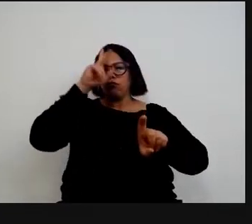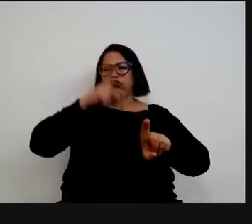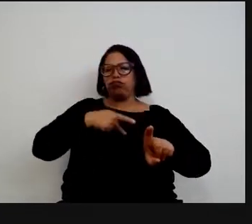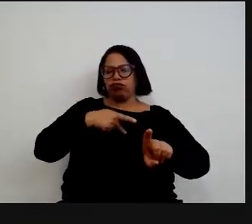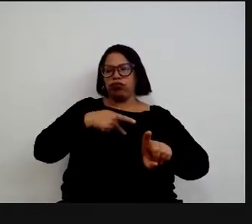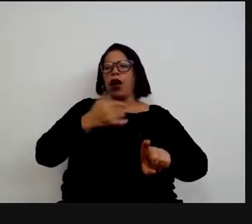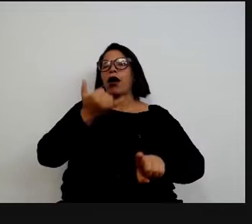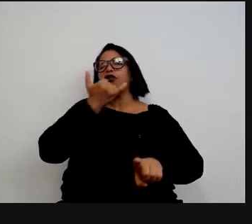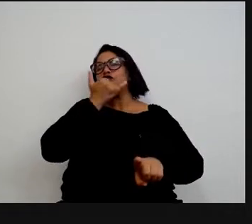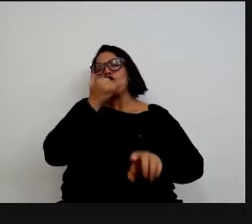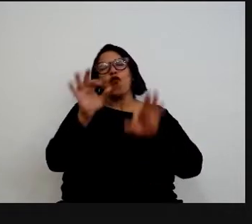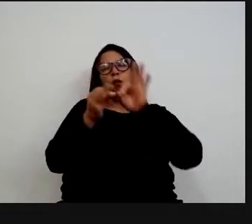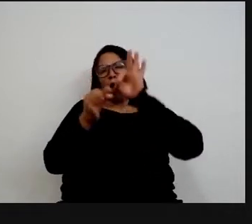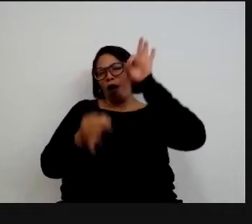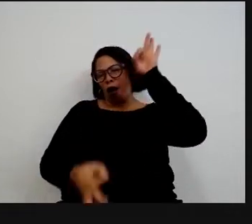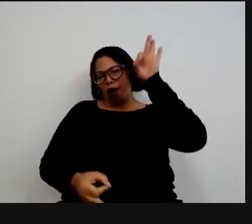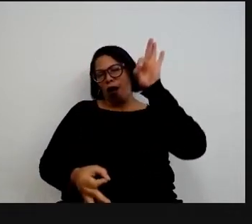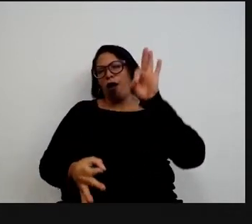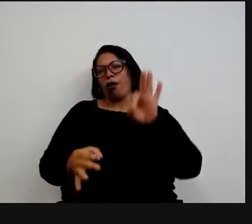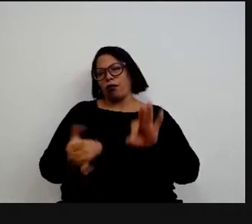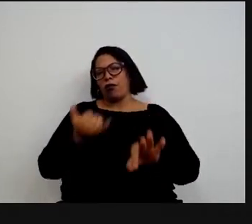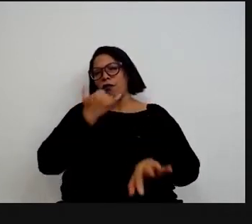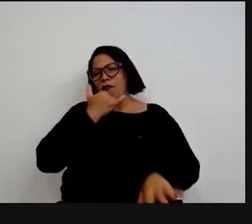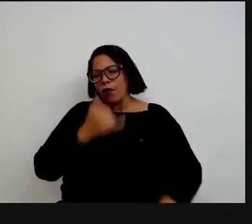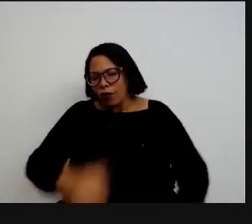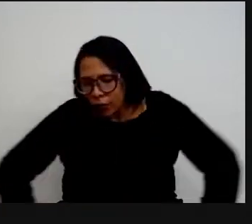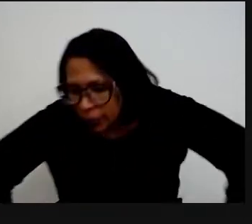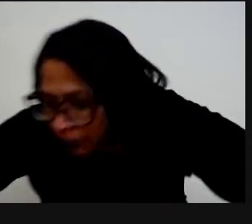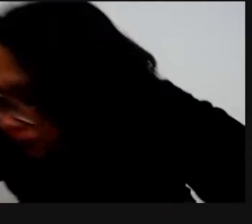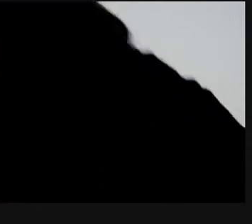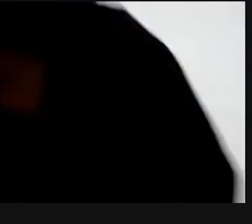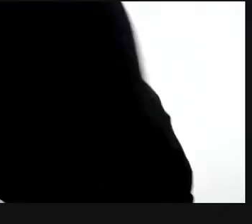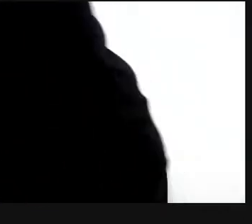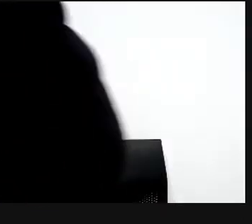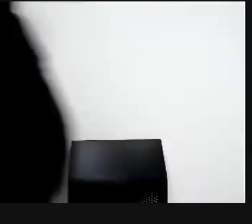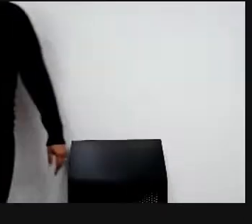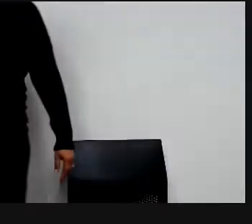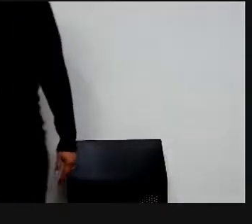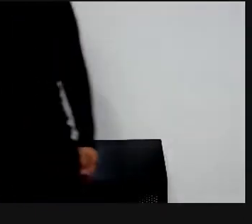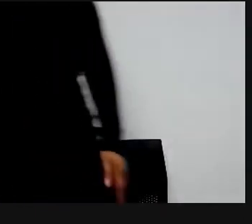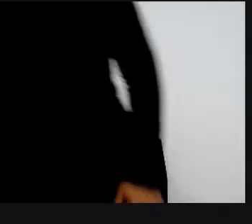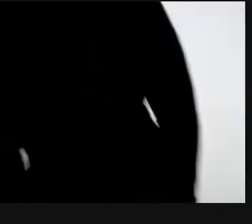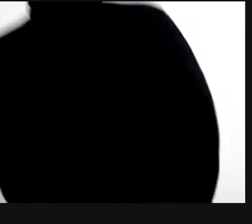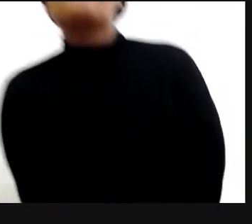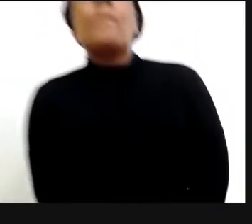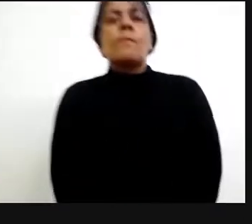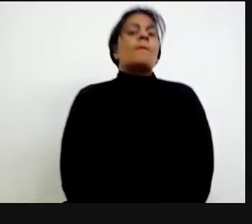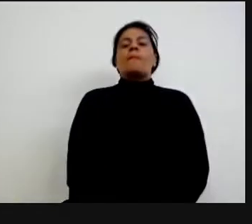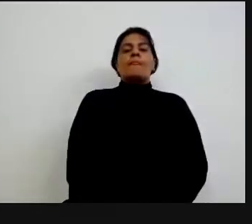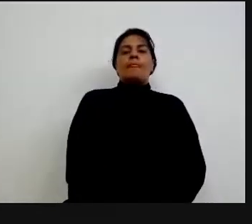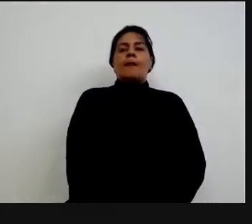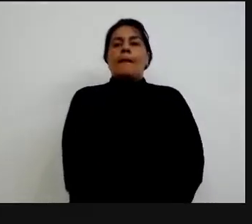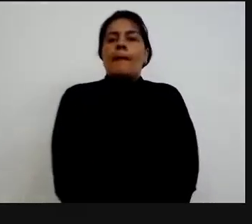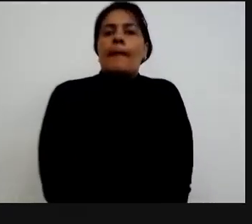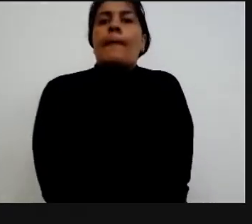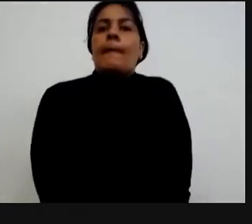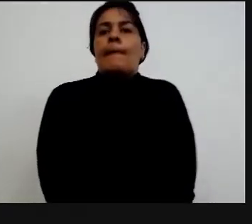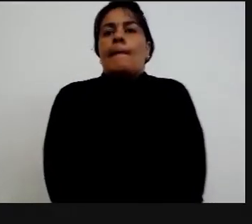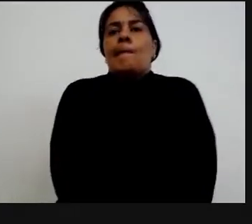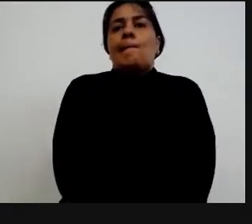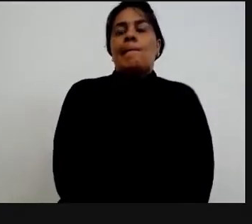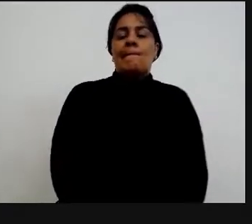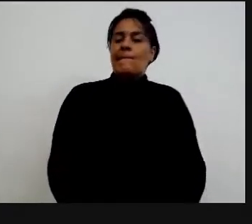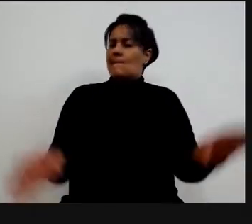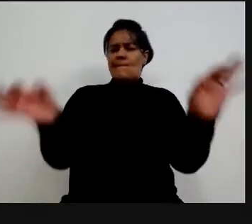individualizado. Desculpa se eu me estendi aqui, mas aí... Foi muito bom te ouvir, Paulo, nesse início. Você trouxe tantas